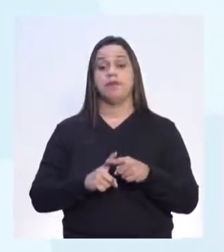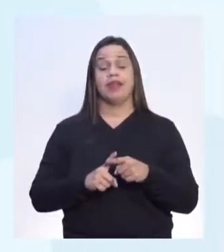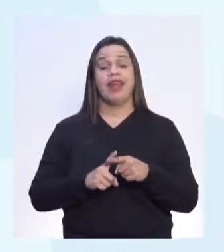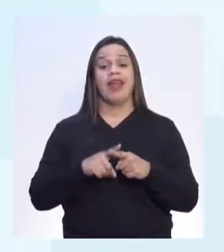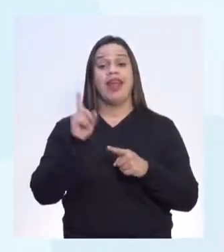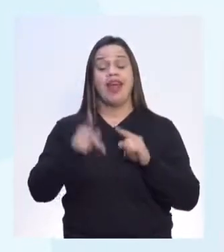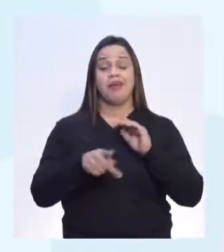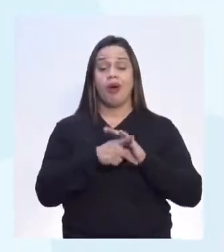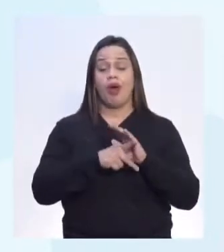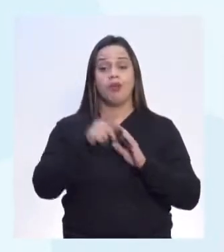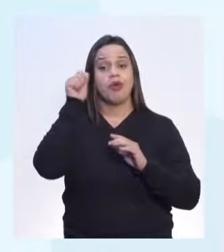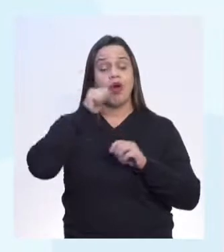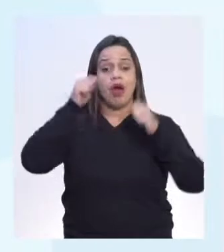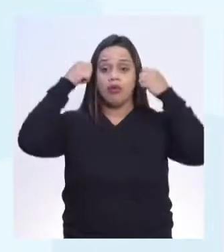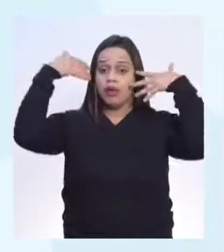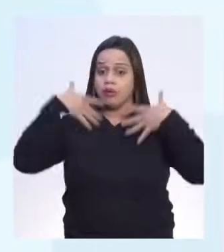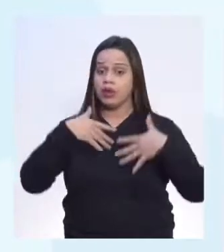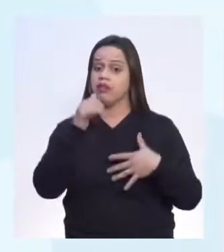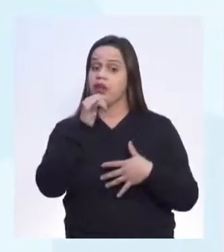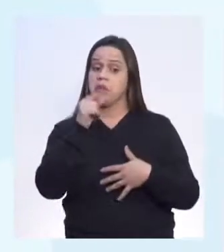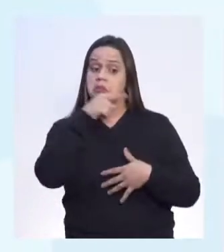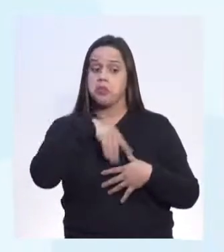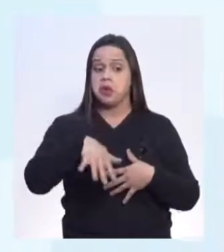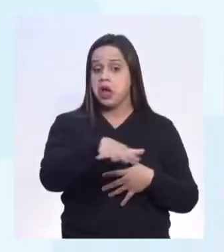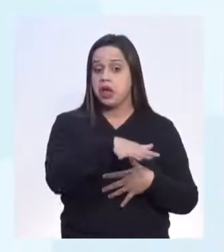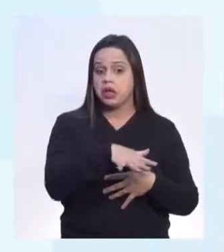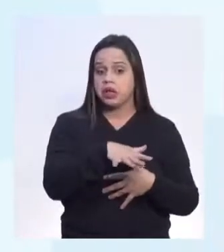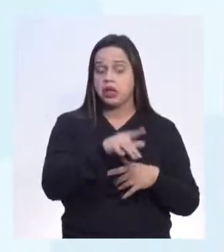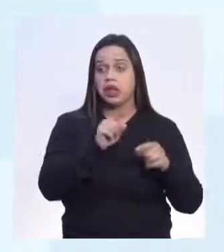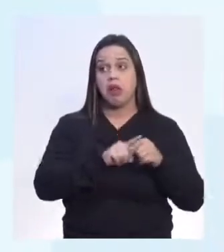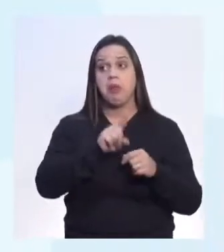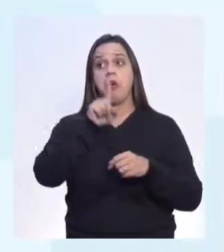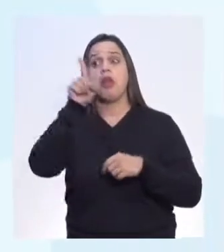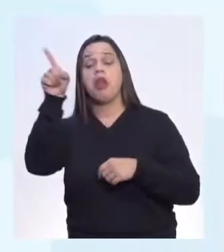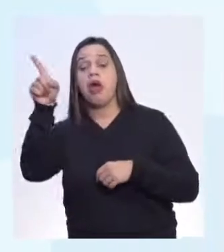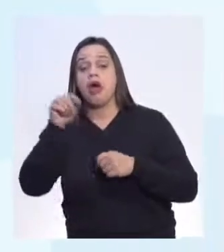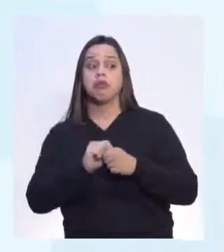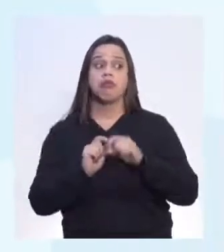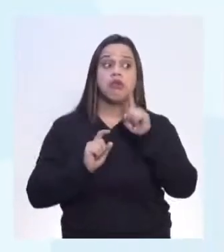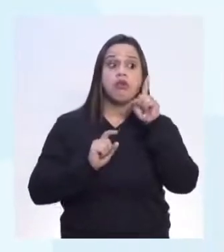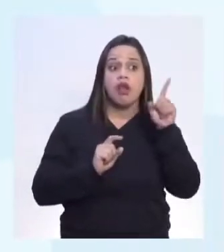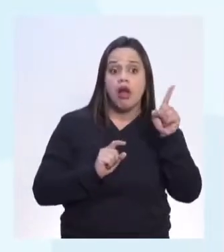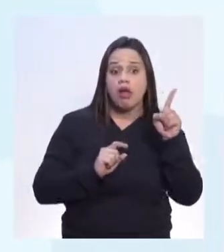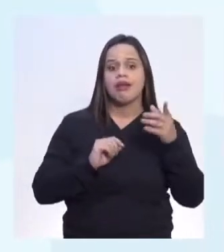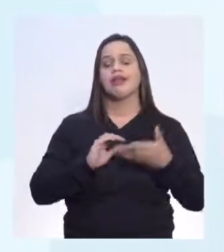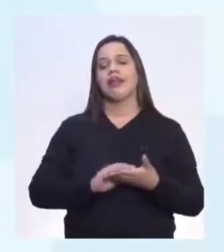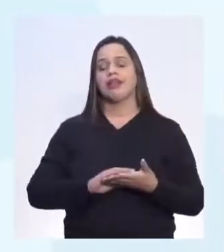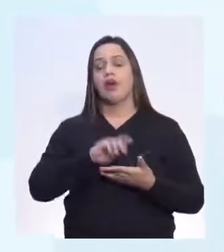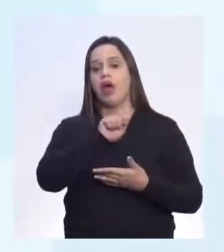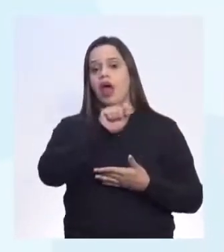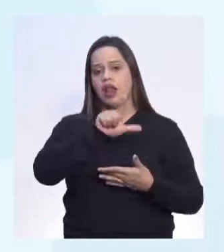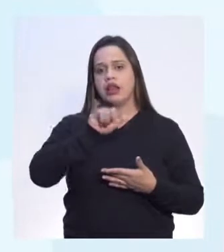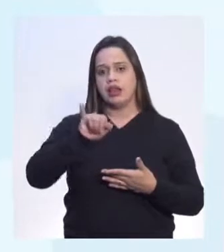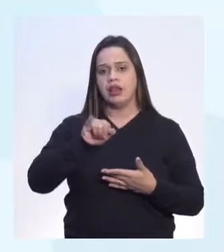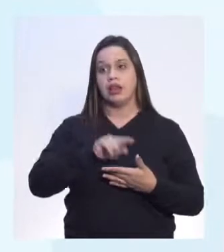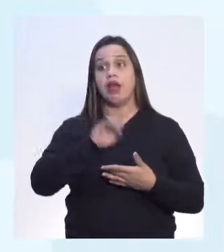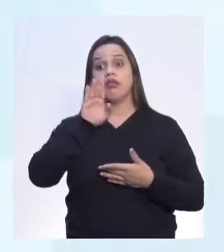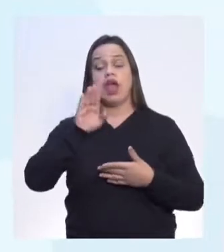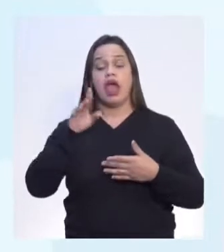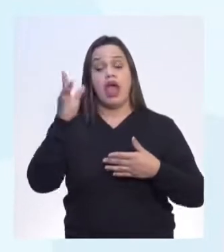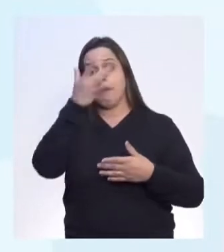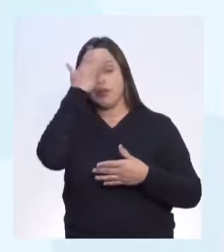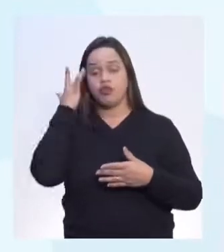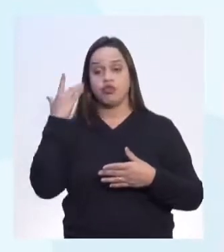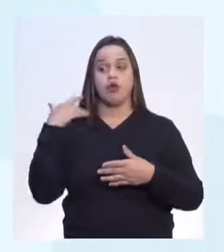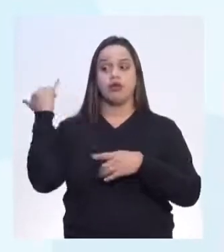quem tá personagem, falando. de quem tá falando. Isso, agora como virou O uma narrador ele está fala, de fora, é isso. por ali. li. E uma né? coisa legal de